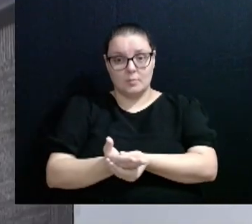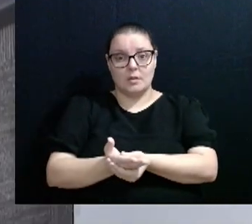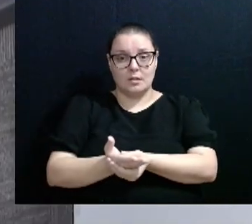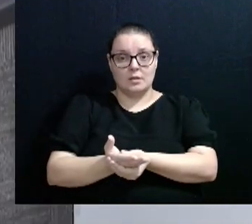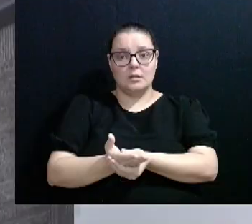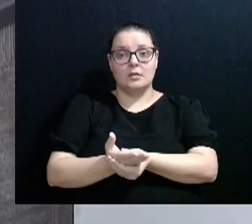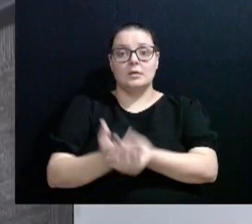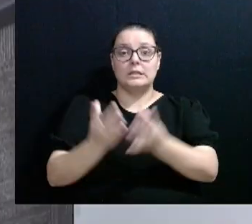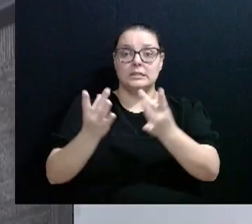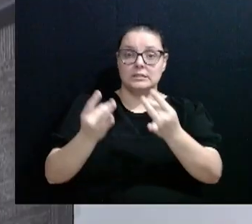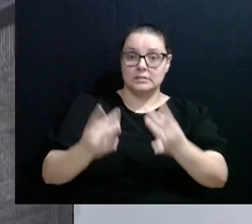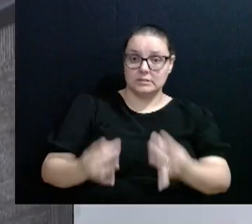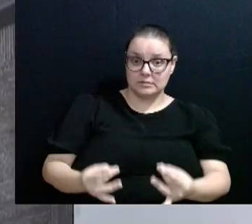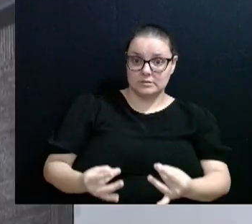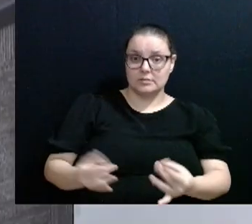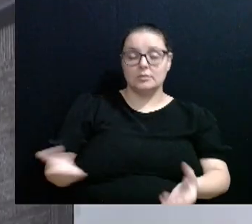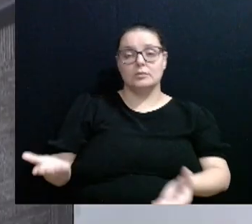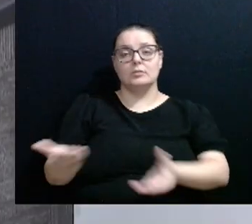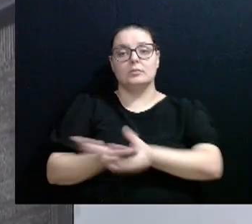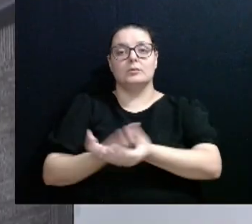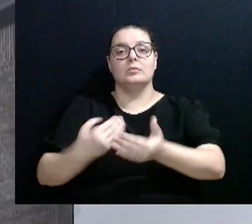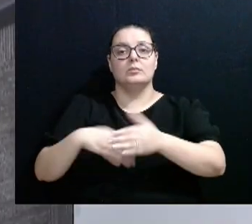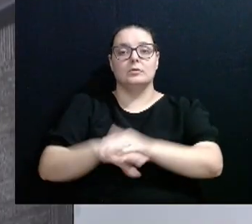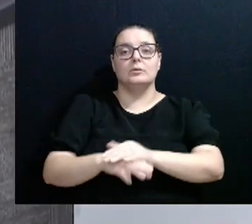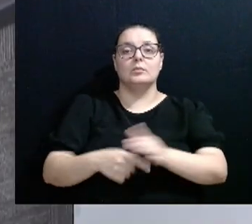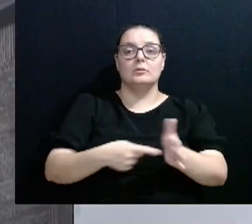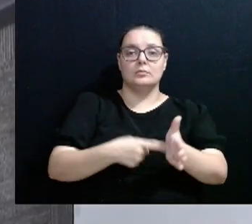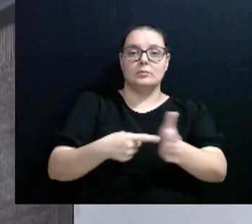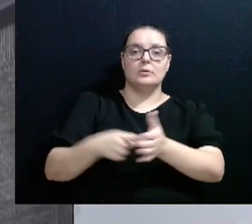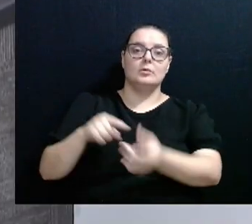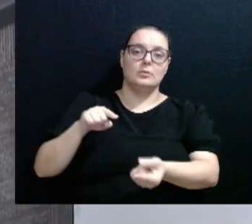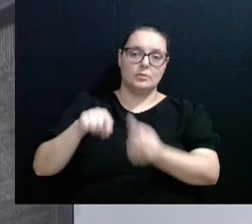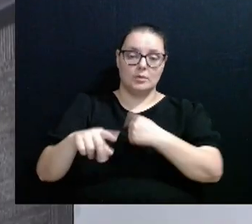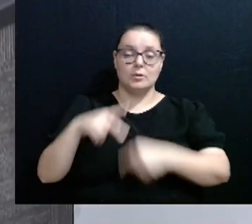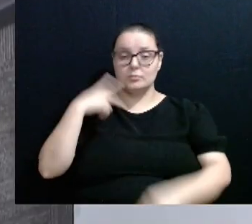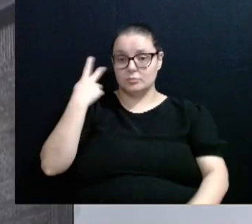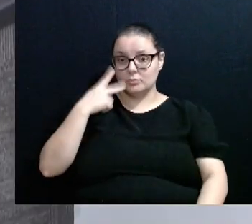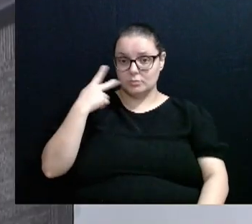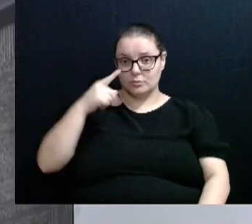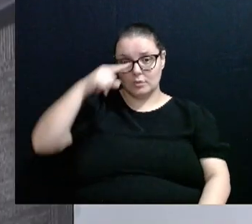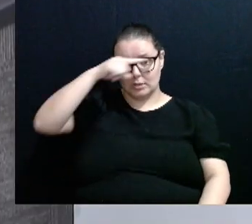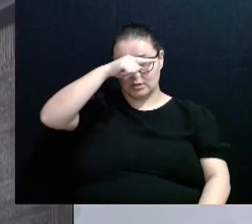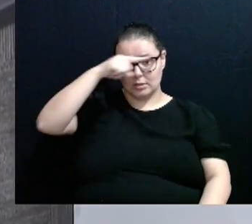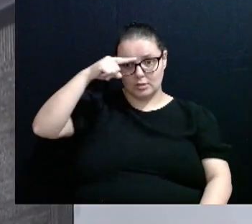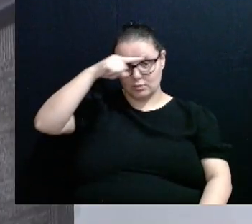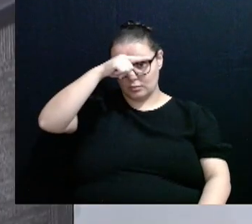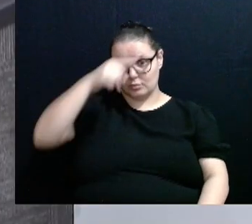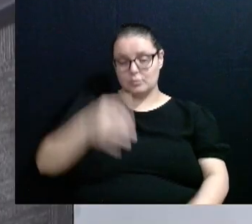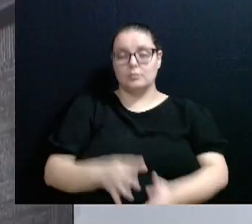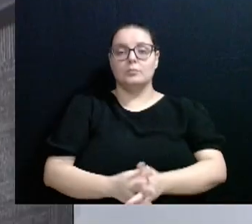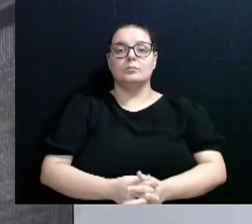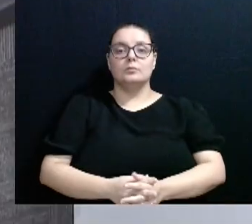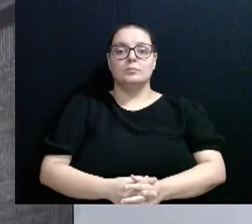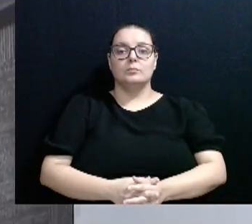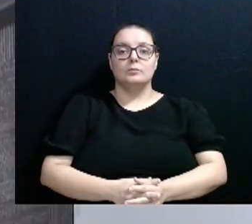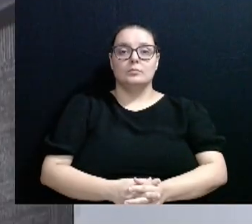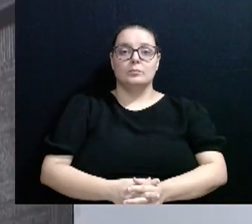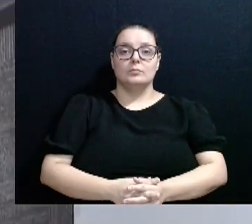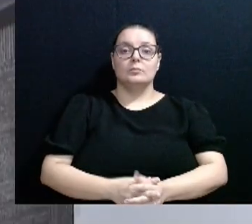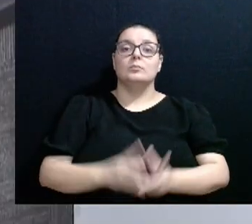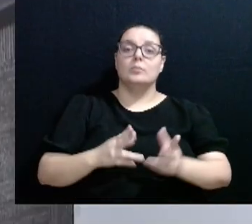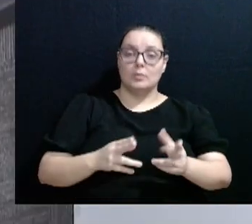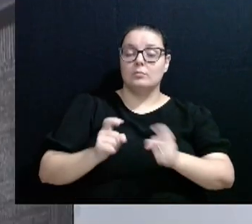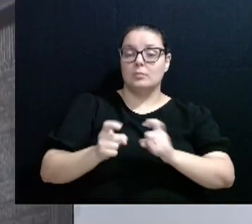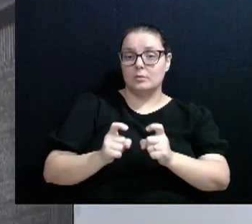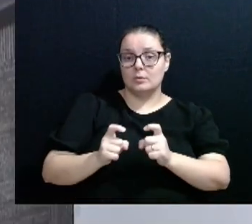o arquivamento das denúncias contra o vereador Otto Alejandro. Na mesma reunião, nós tivemos,